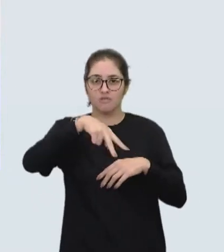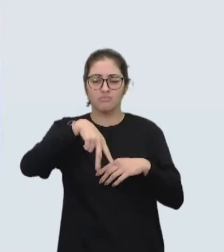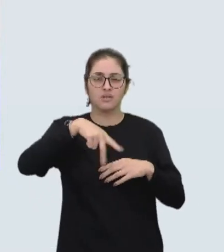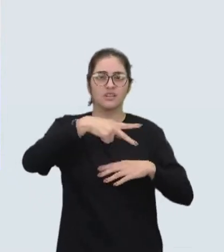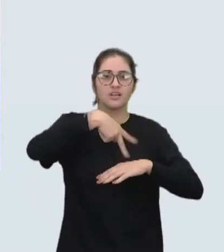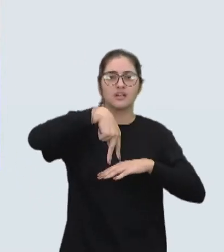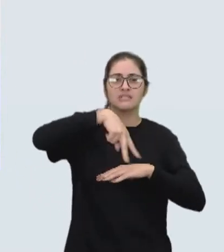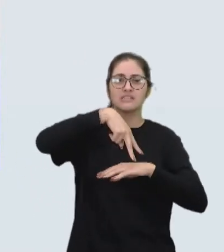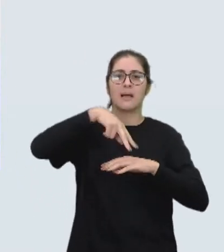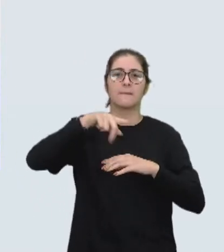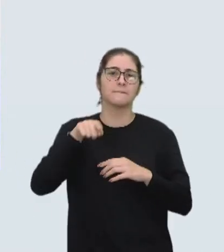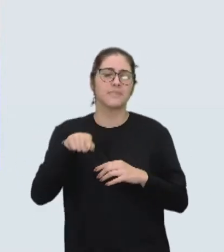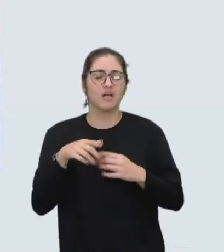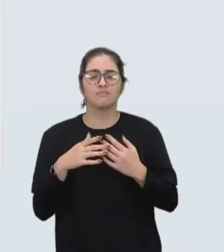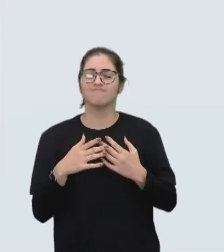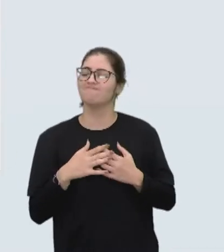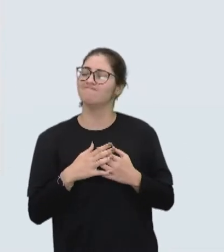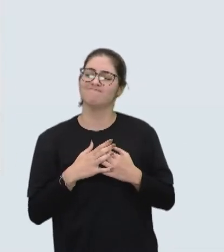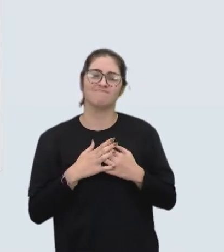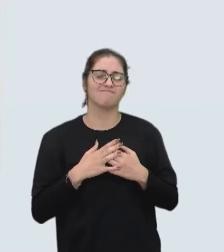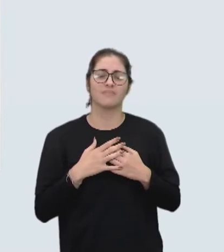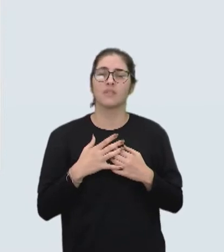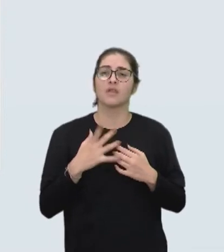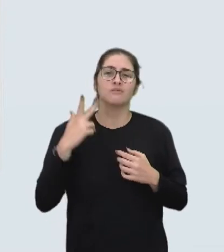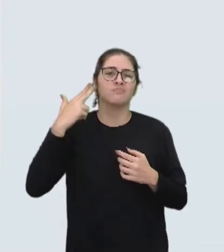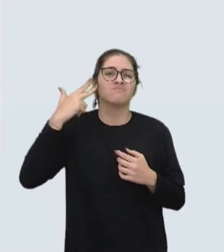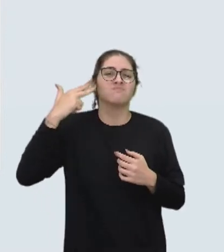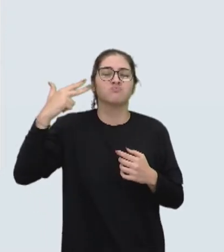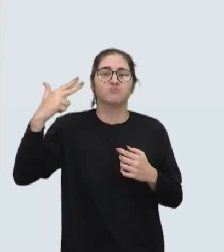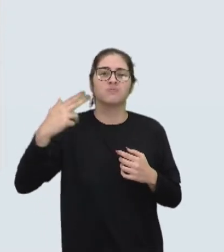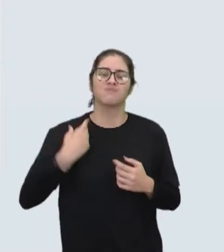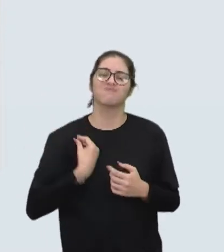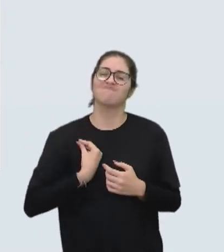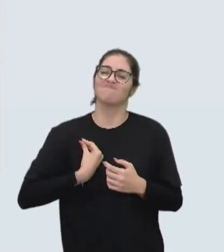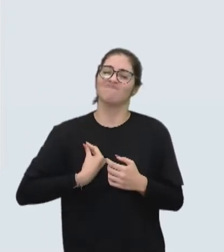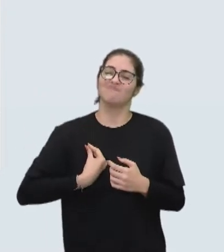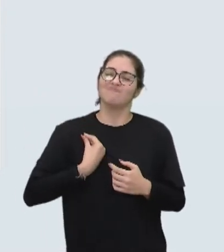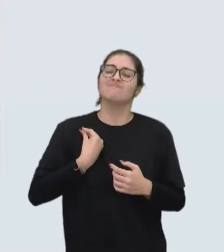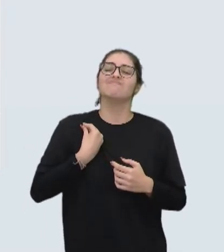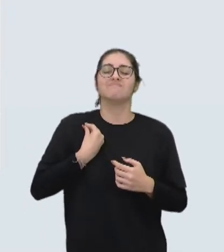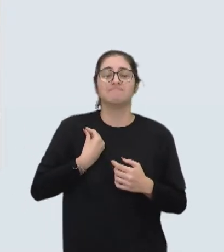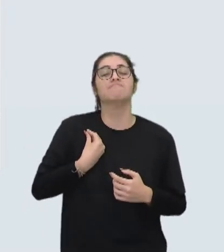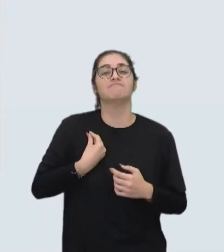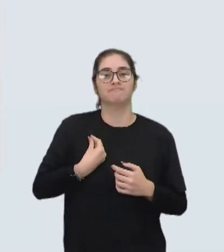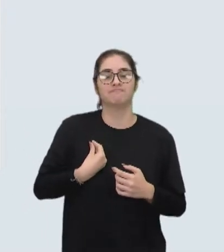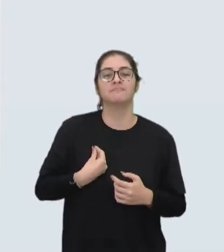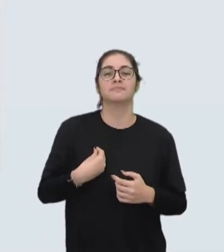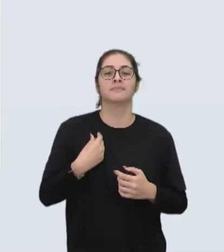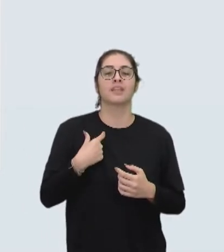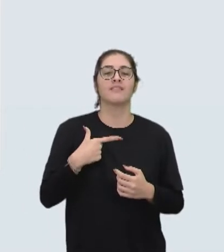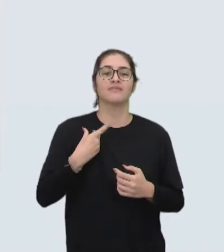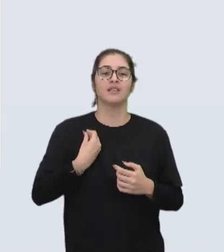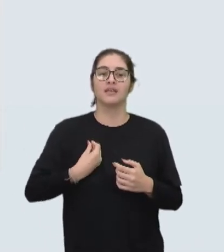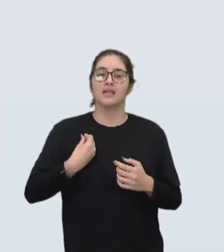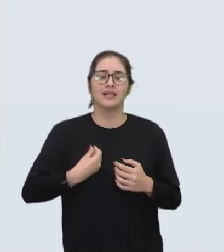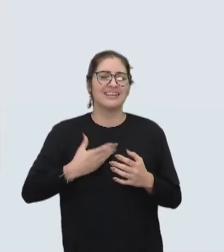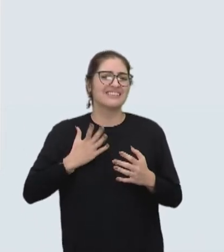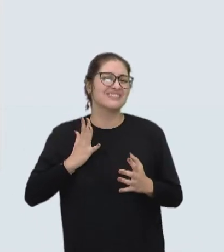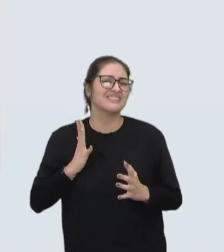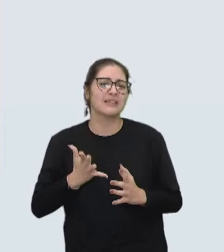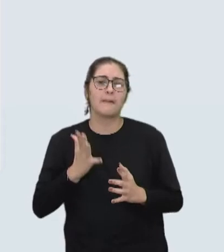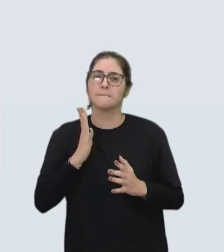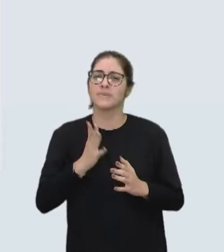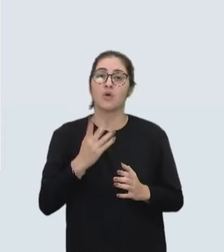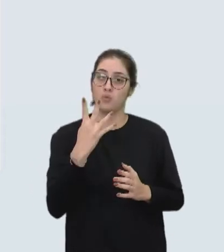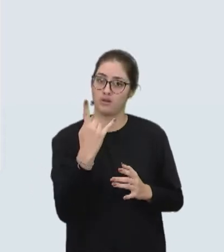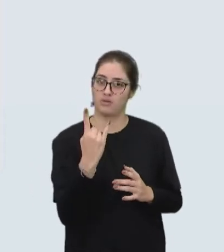Teatro Municipal é realmente um sonho de vida, assim, e eu praticamente a minha vida inteira,